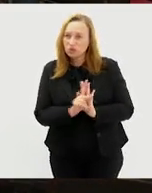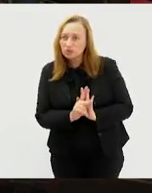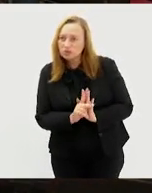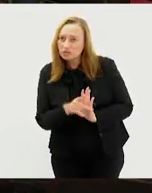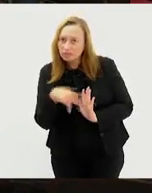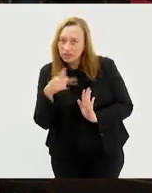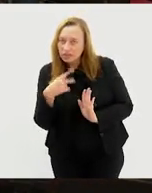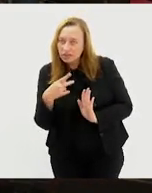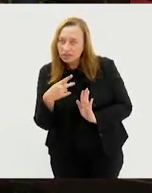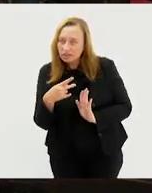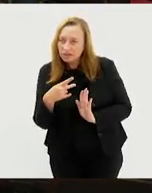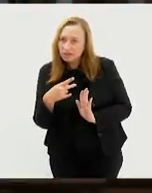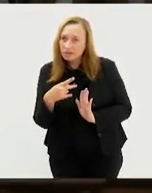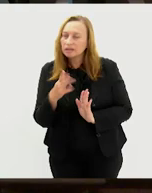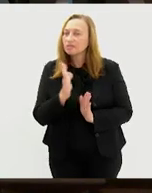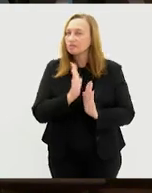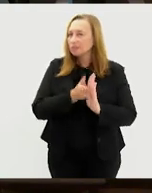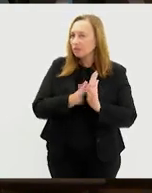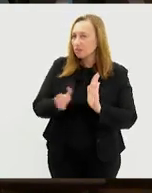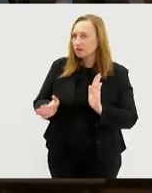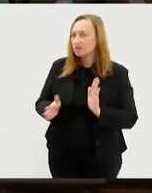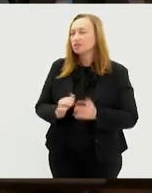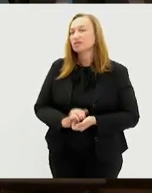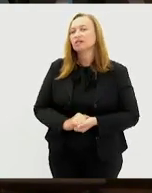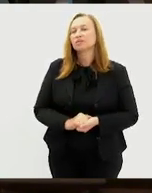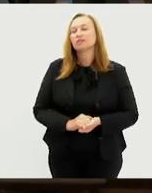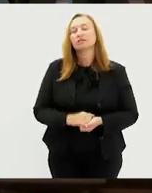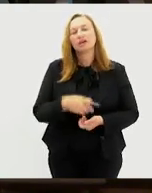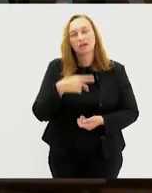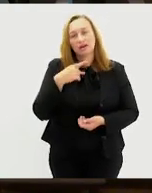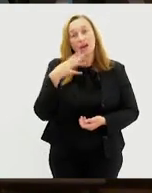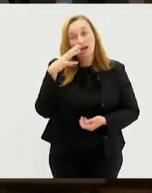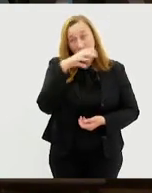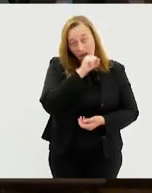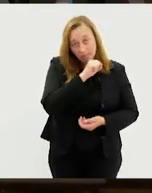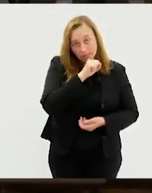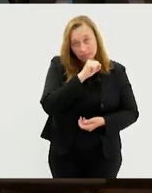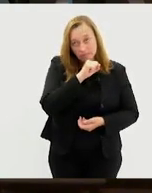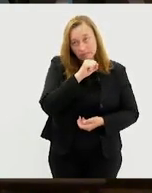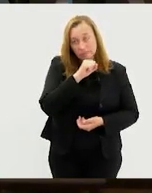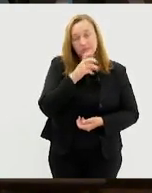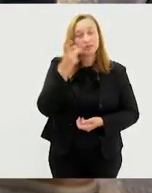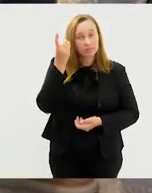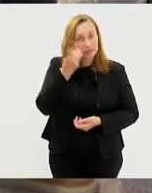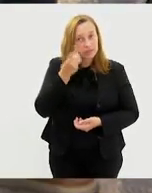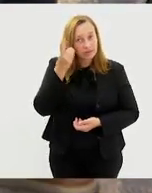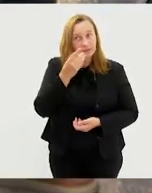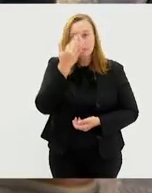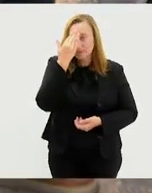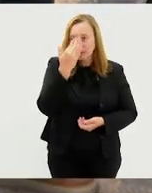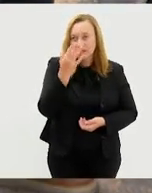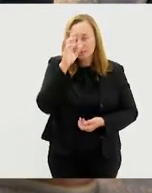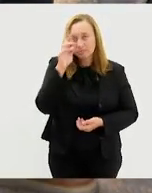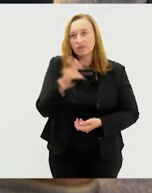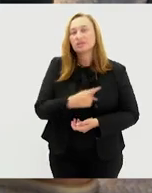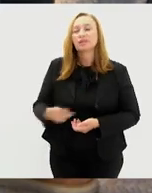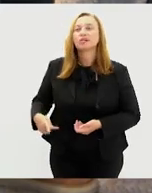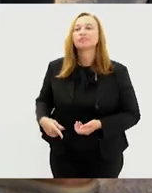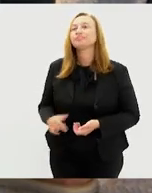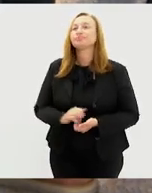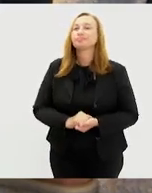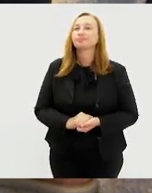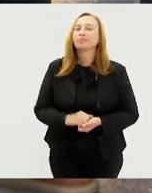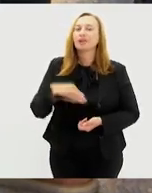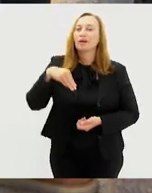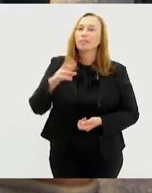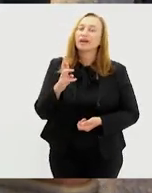feliz pela ordem com brevidade Deputado Obrigado presidente Presidente